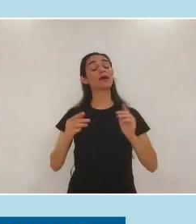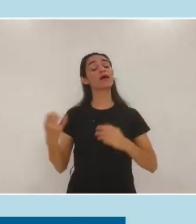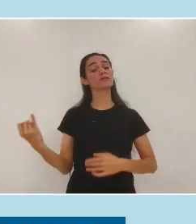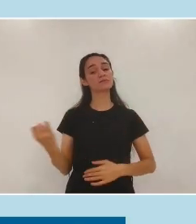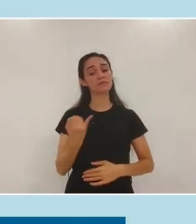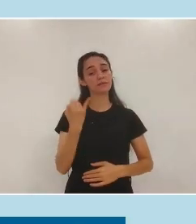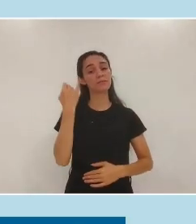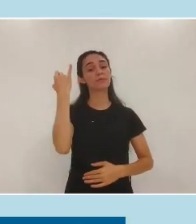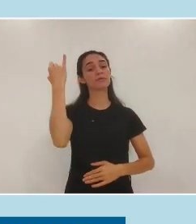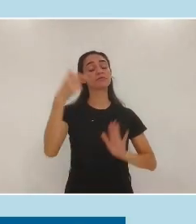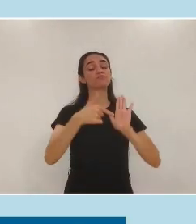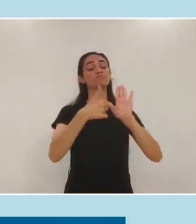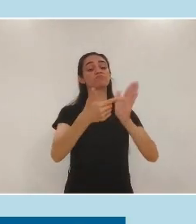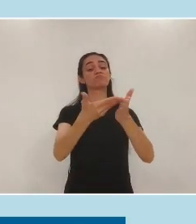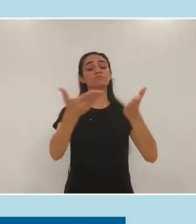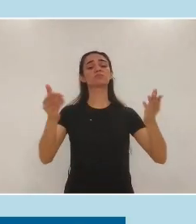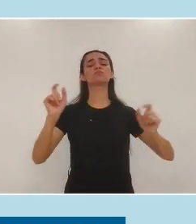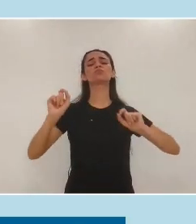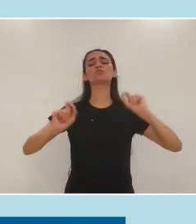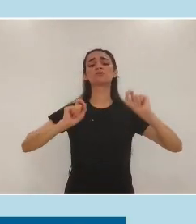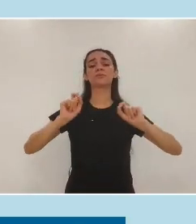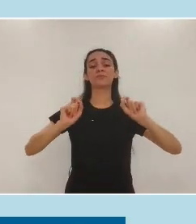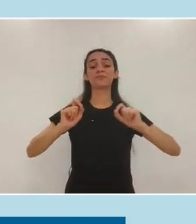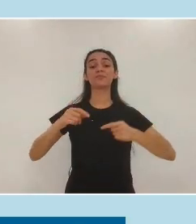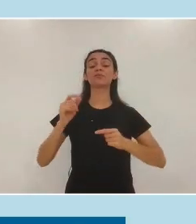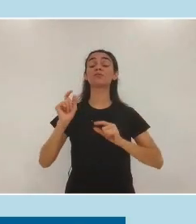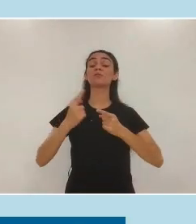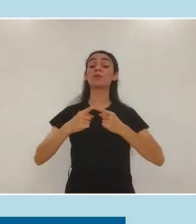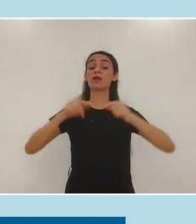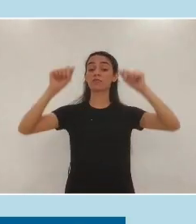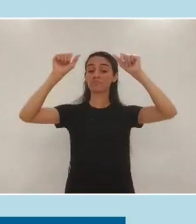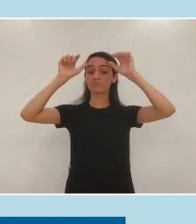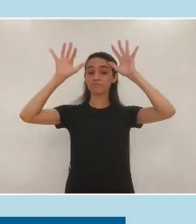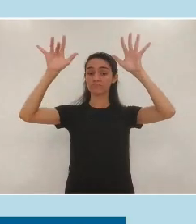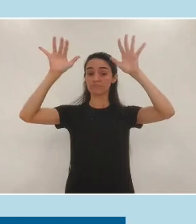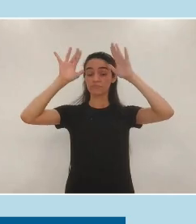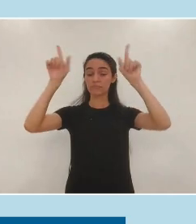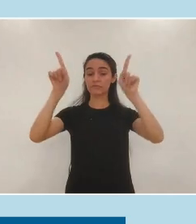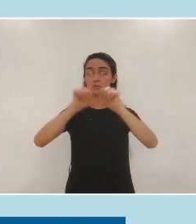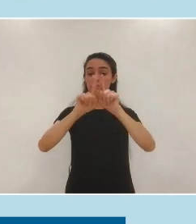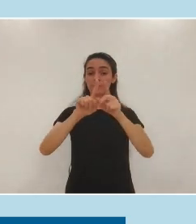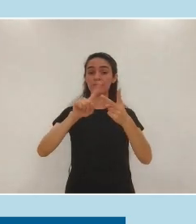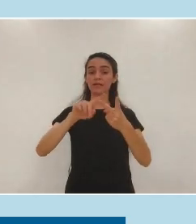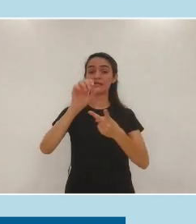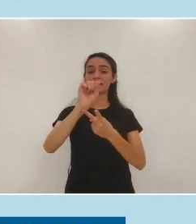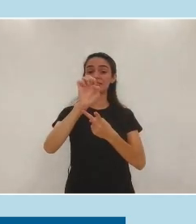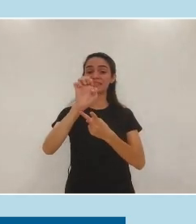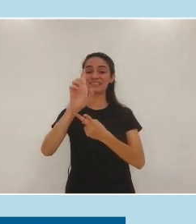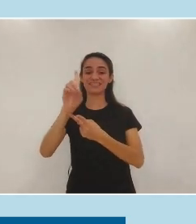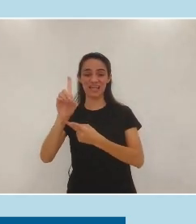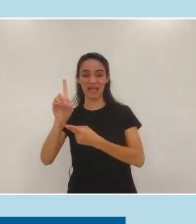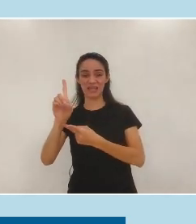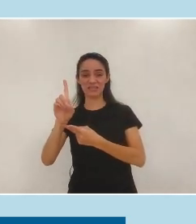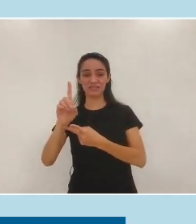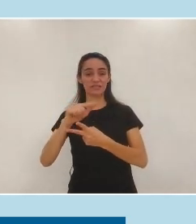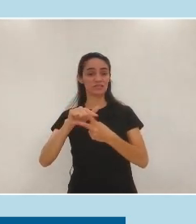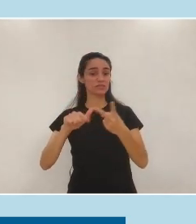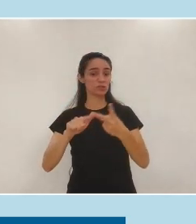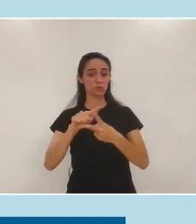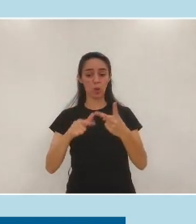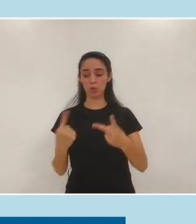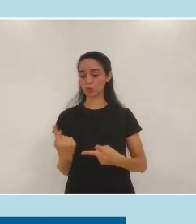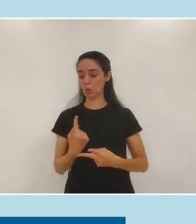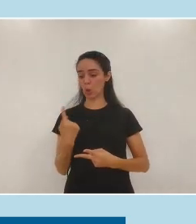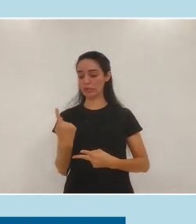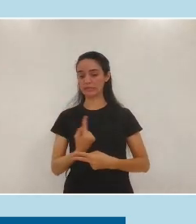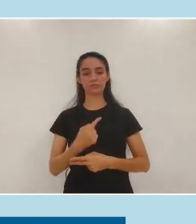por quê? Porque o autismo e o SED, que é a síndrome de Ehlers-Danlos, nunca vem sozinha.